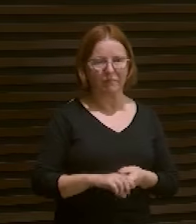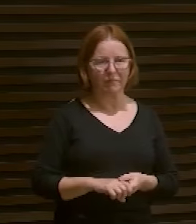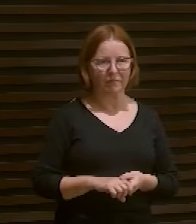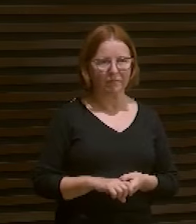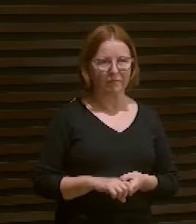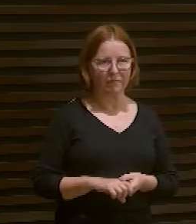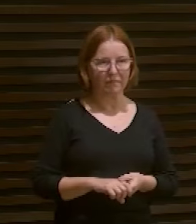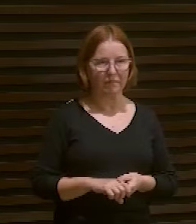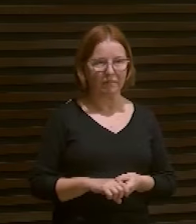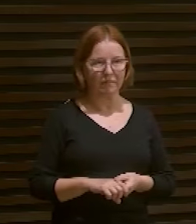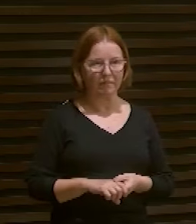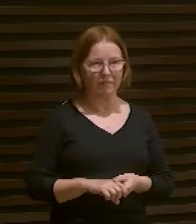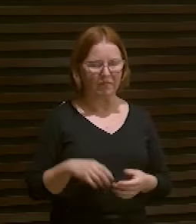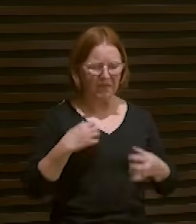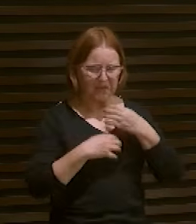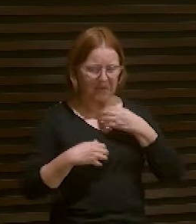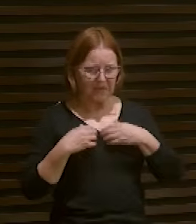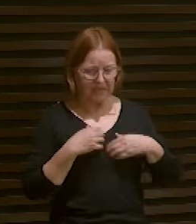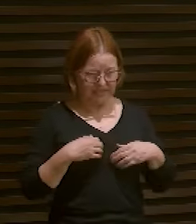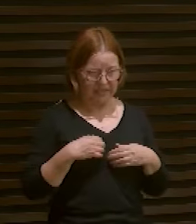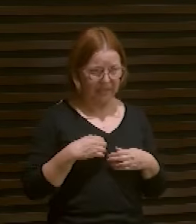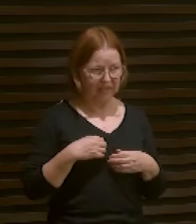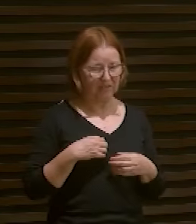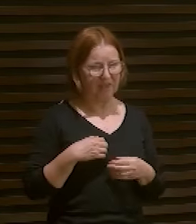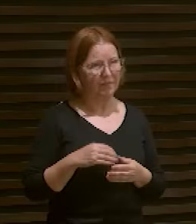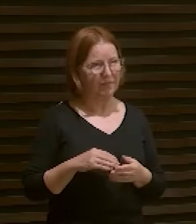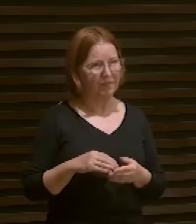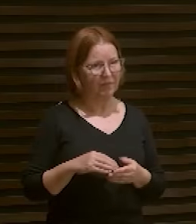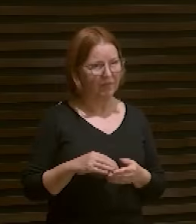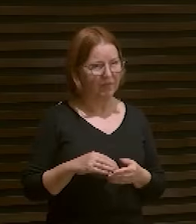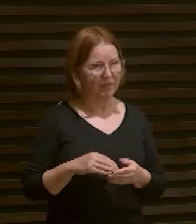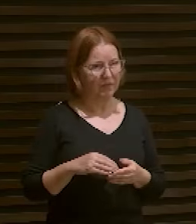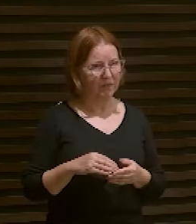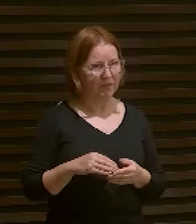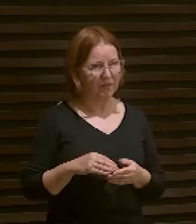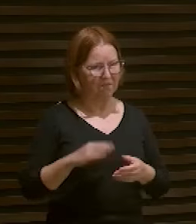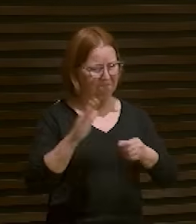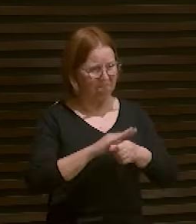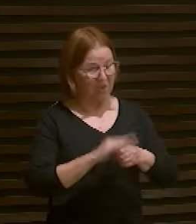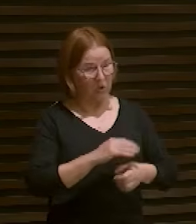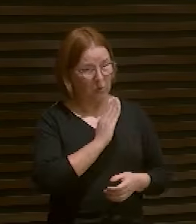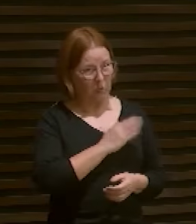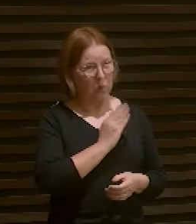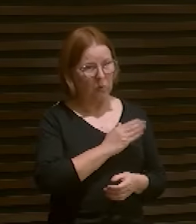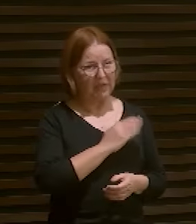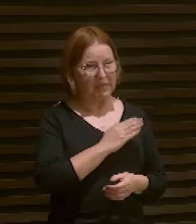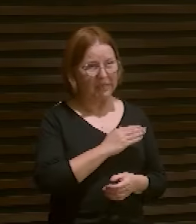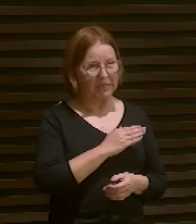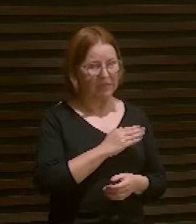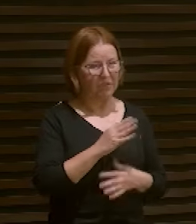a ansiedade coloca mais estresse sobre o coração do que qualquer